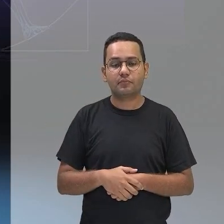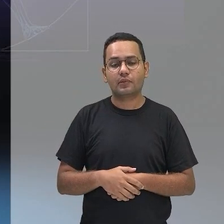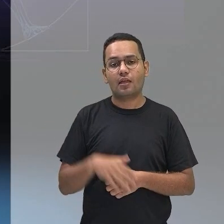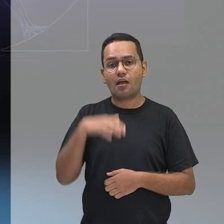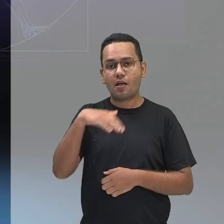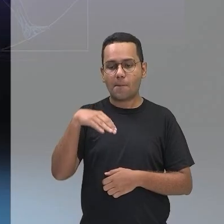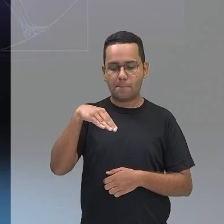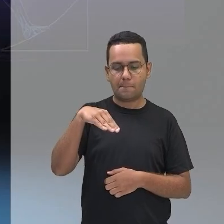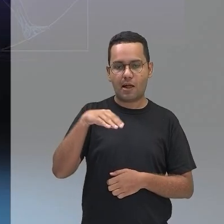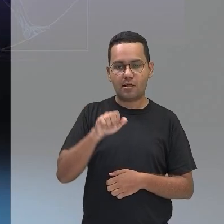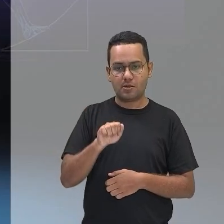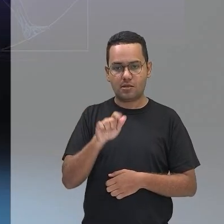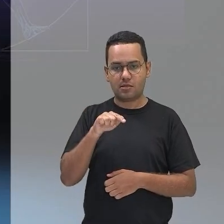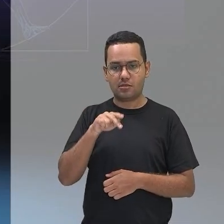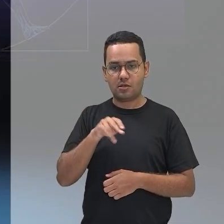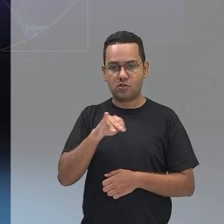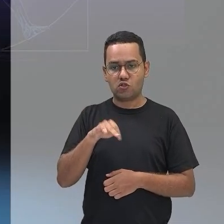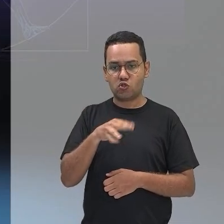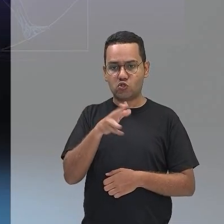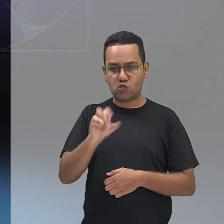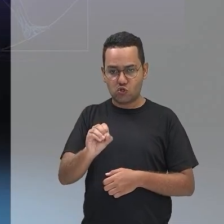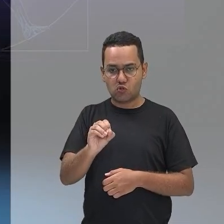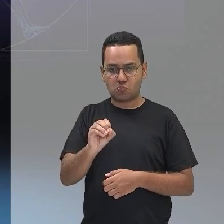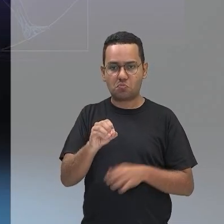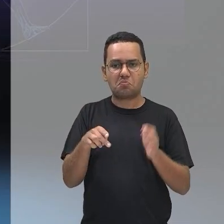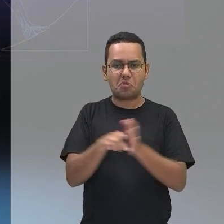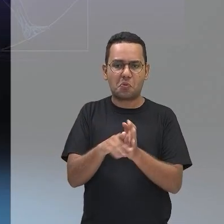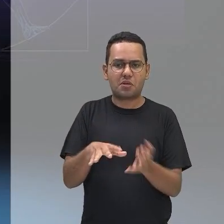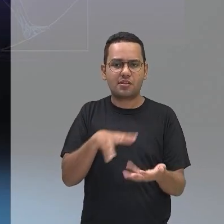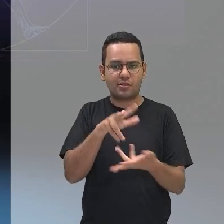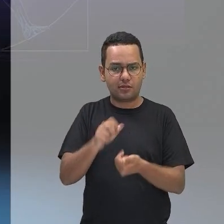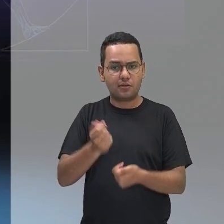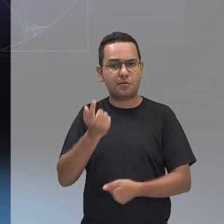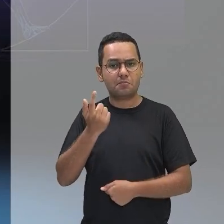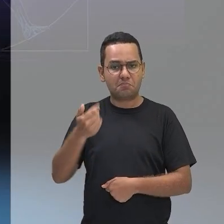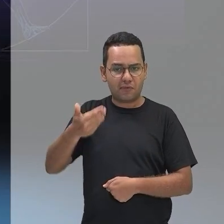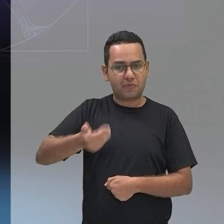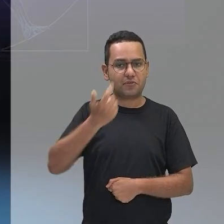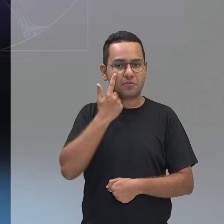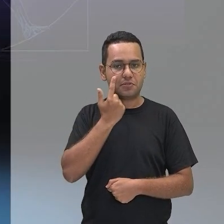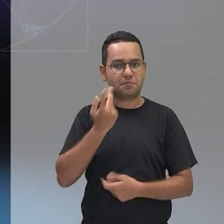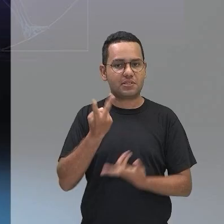também ajuda na circulação sanguínea, que vamos ver já, tá bom?